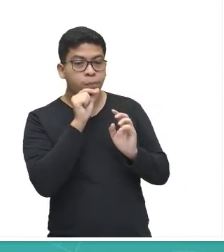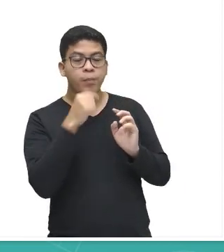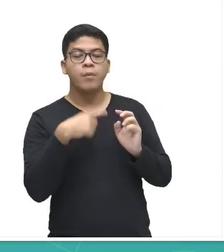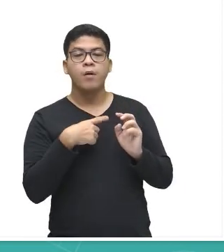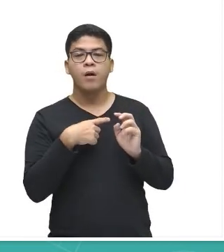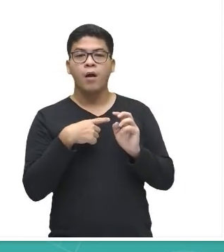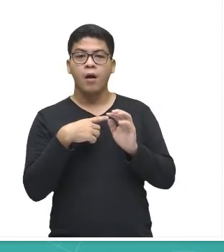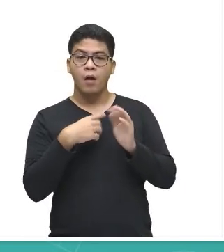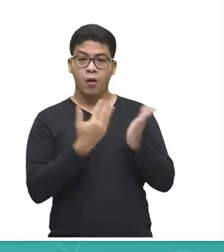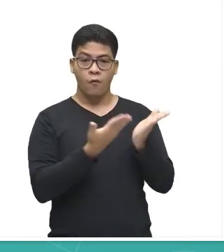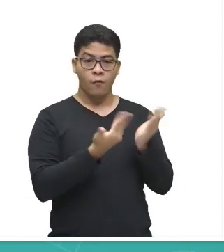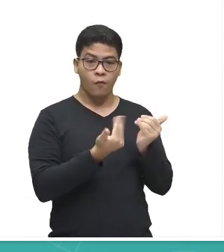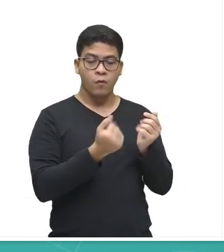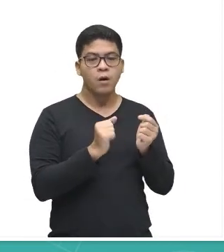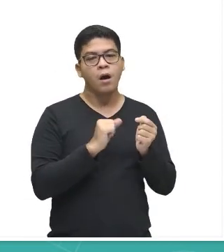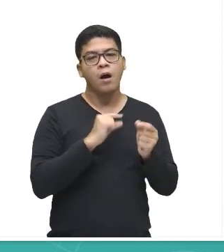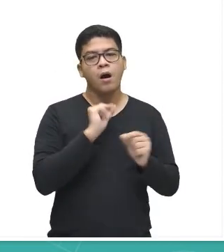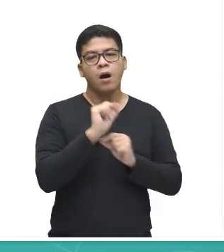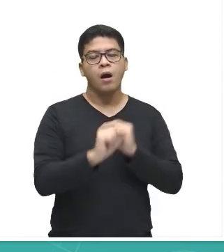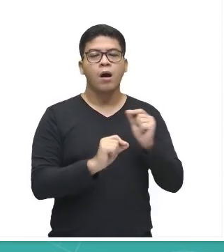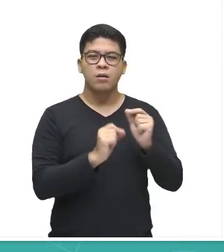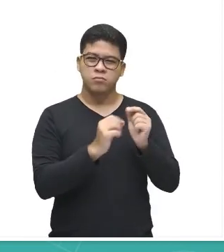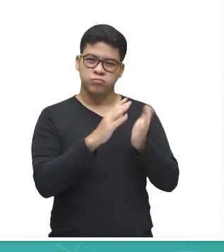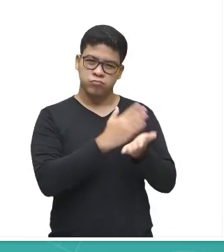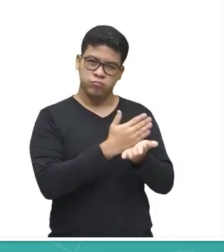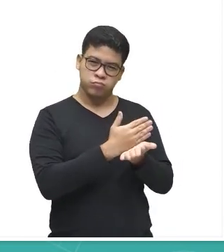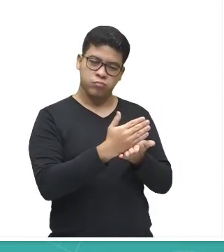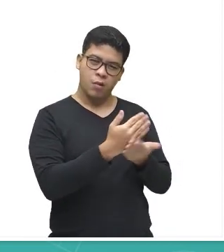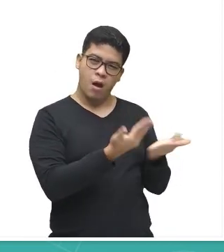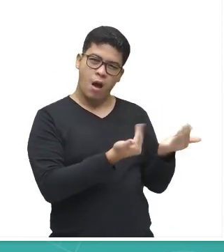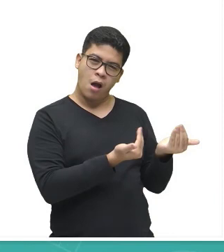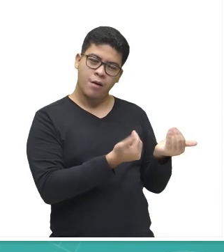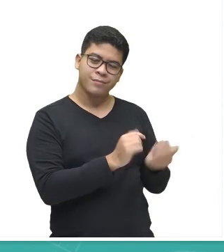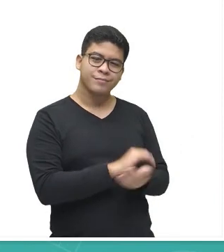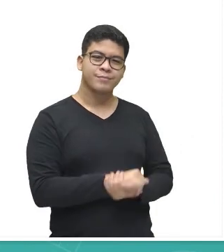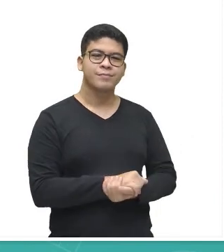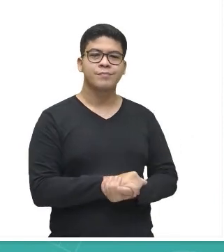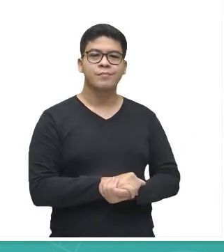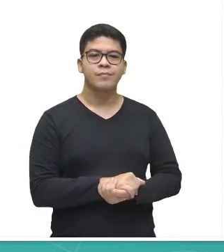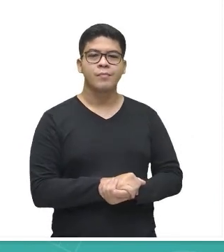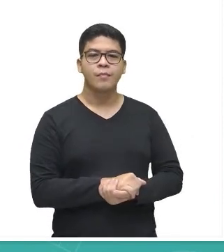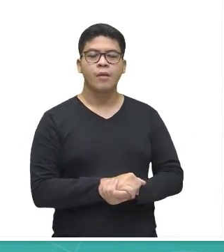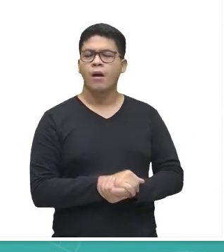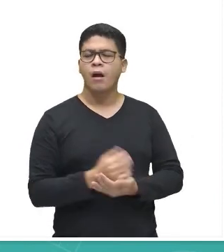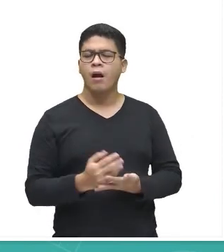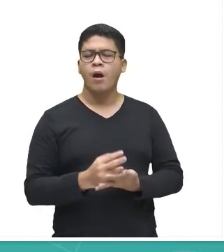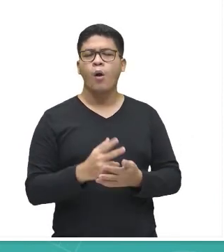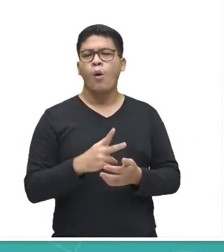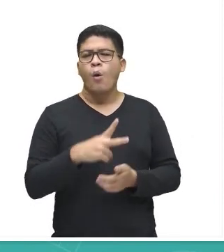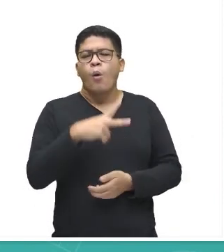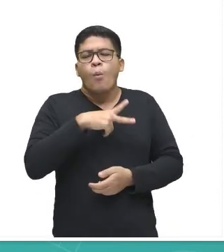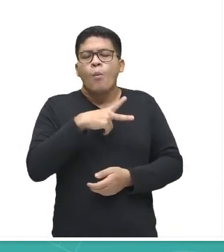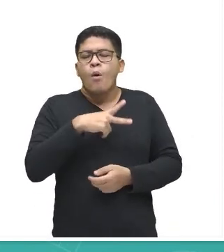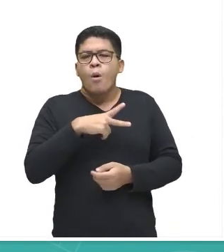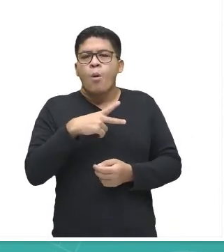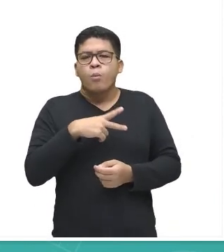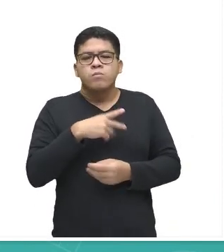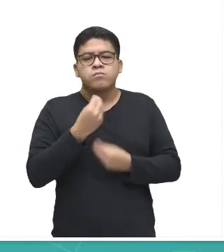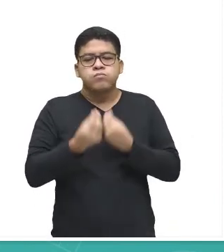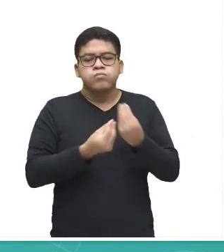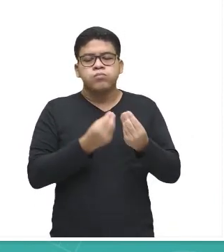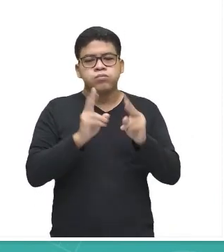Então, a questão era uma questão totalmente particular